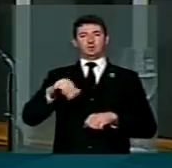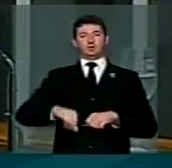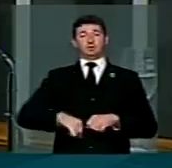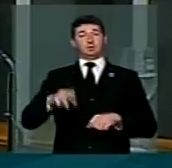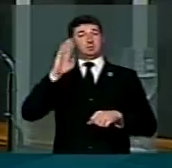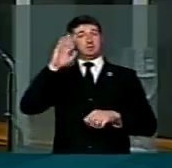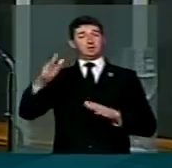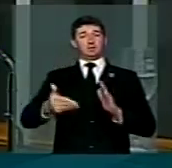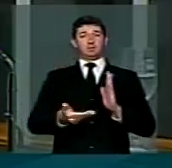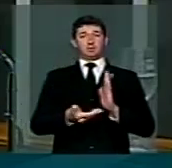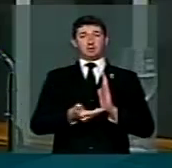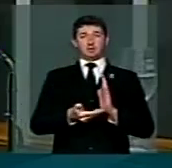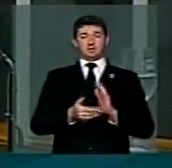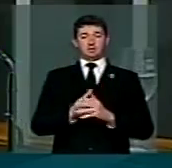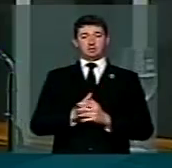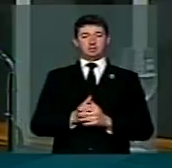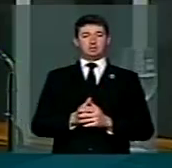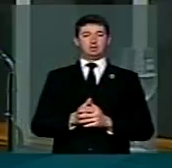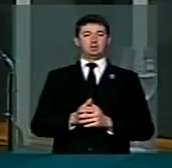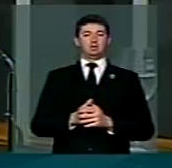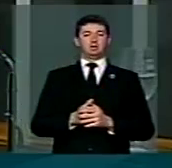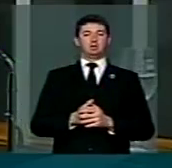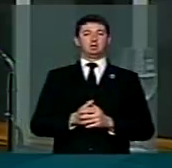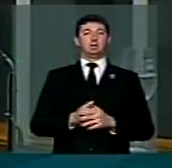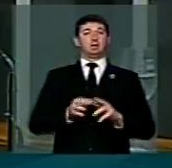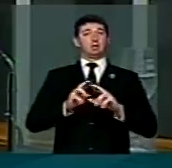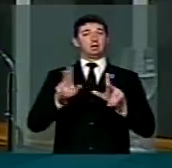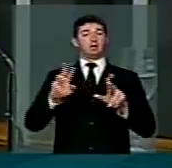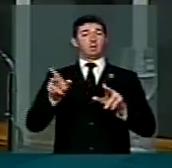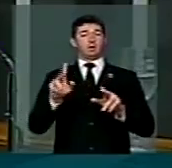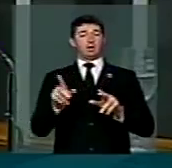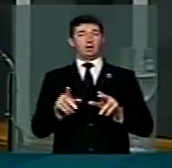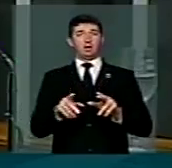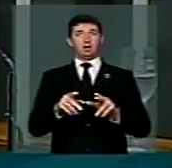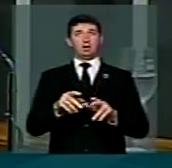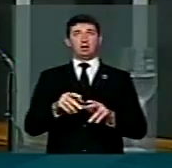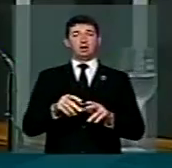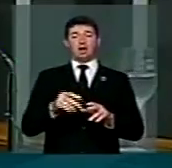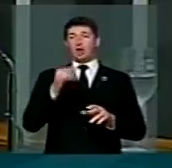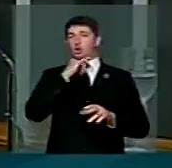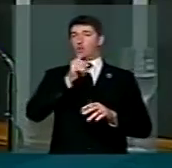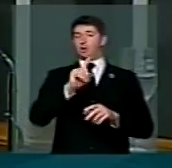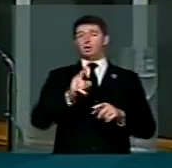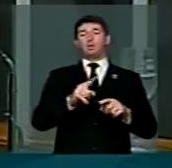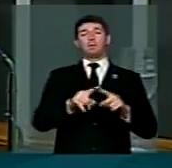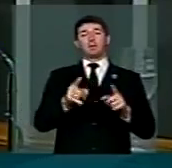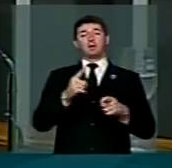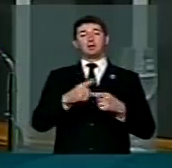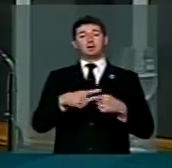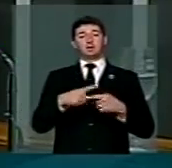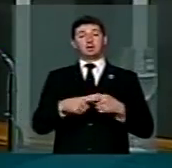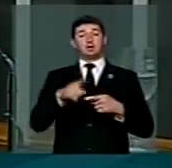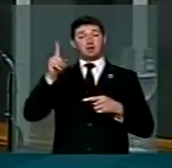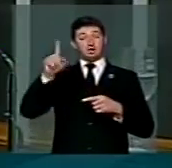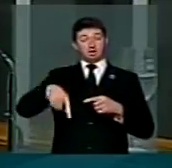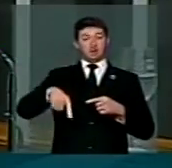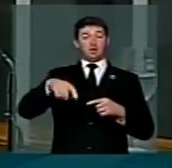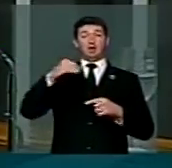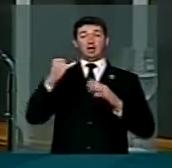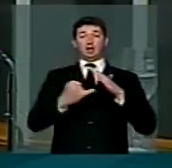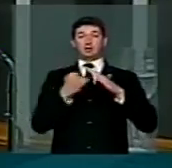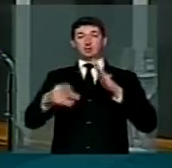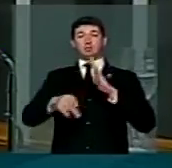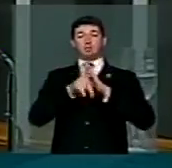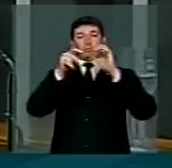Câmara dos Deputados, e não por acaso, mas porque mas por ser a instituição do